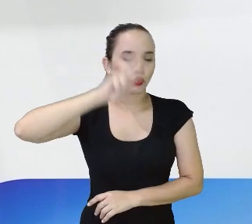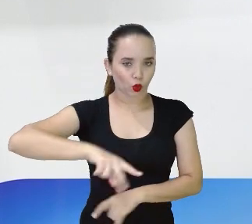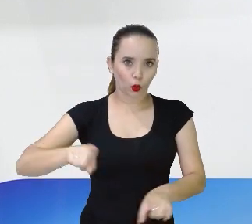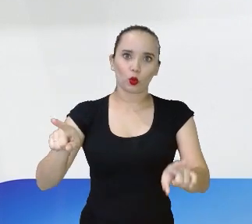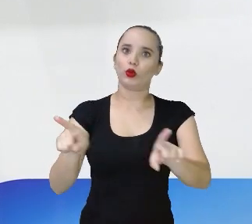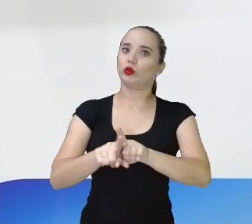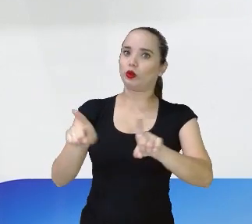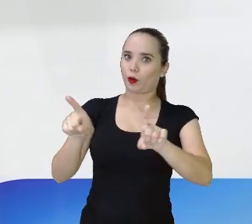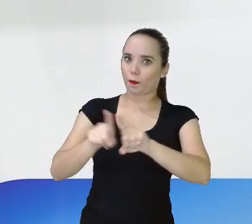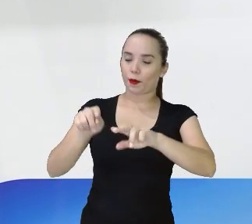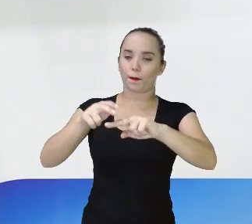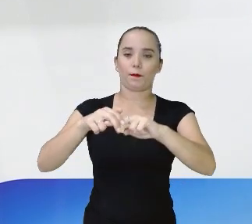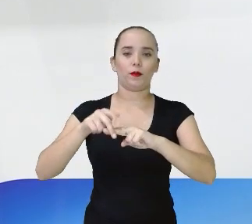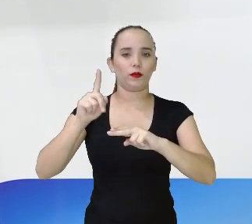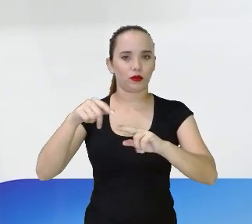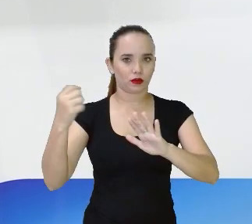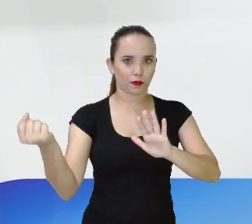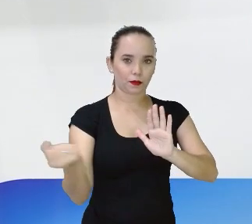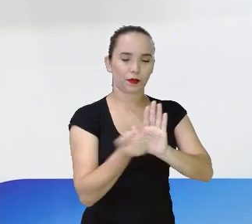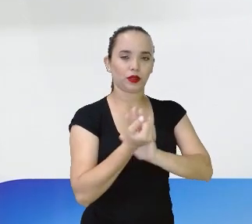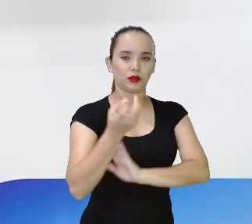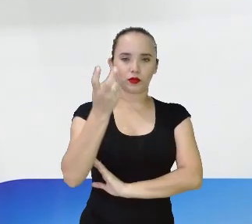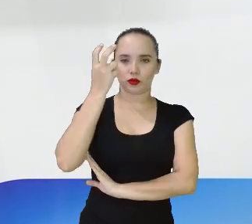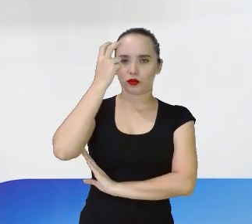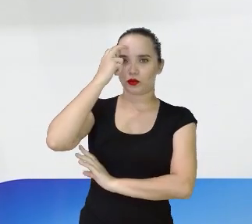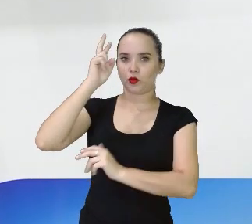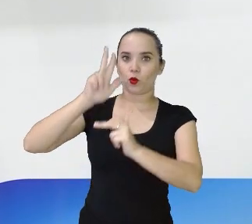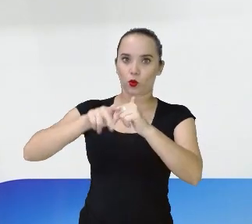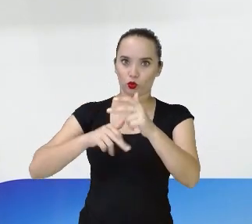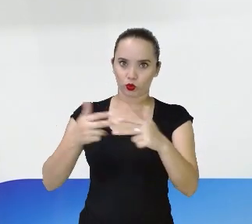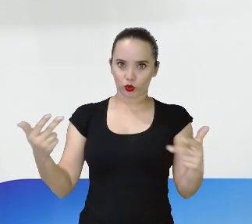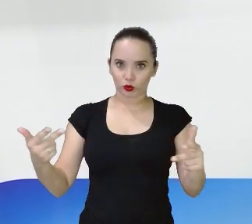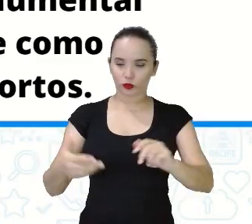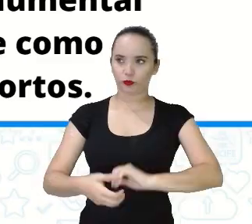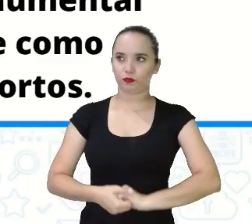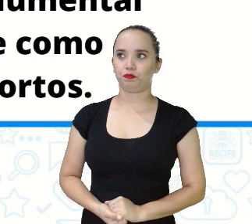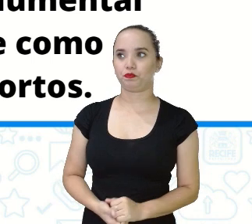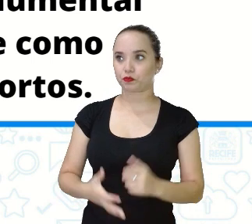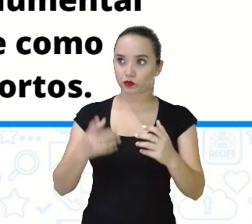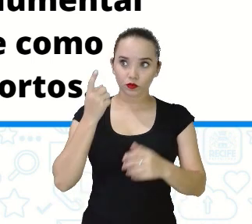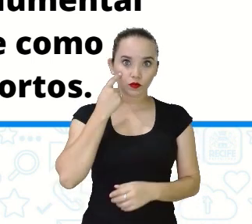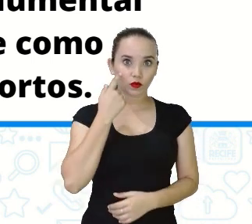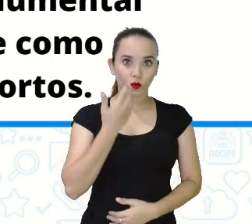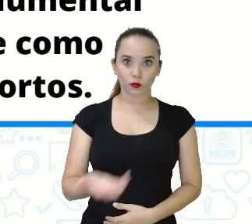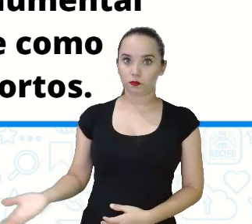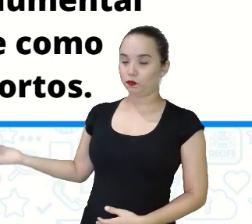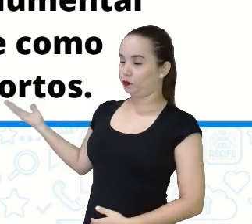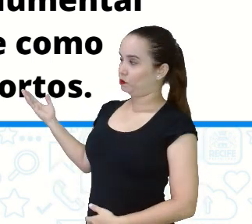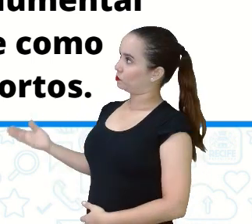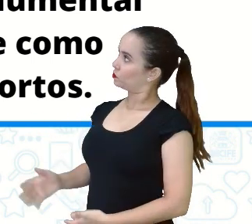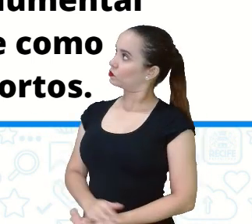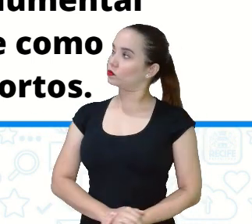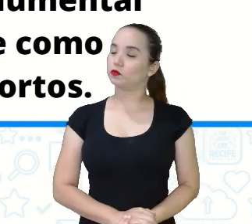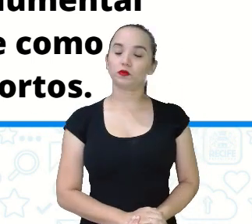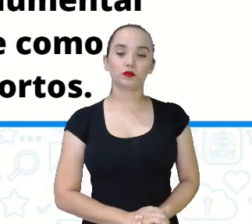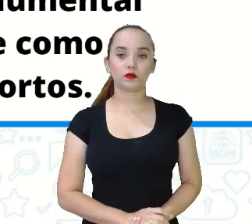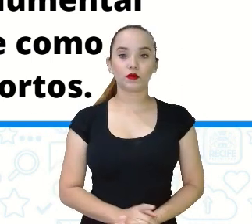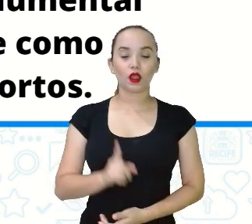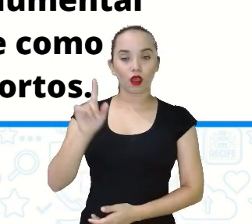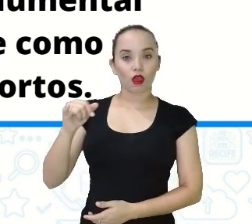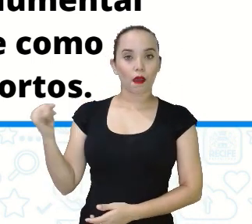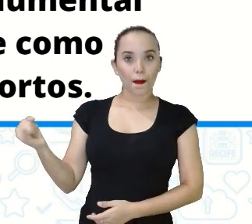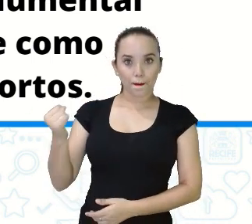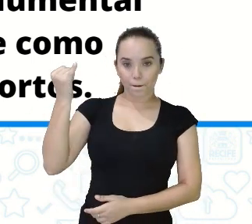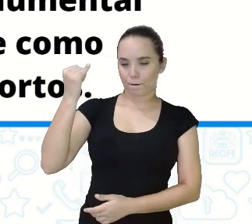considerada patrimônio material. Vamos ver um pouquinho sobre a história dela? A Torre Malakoff, ela é um